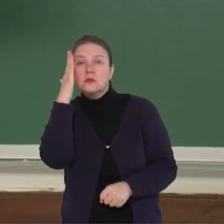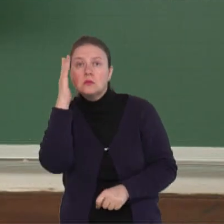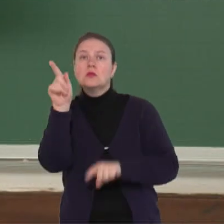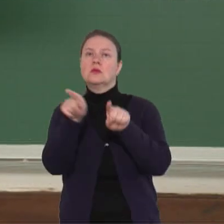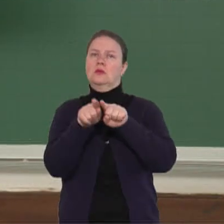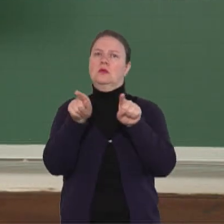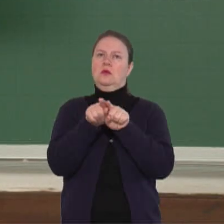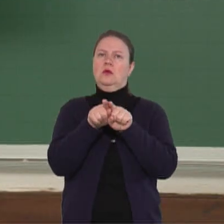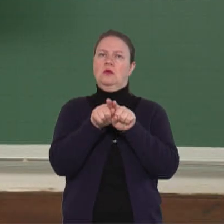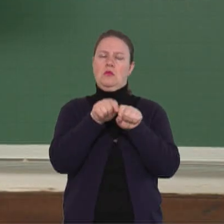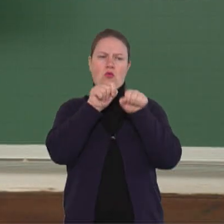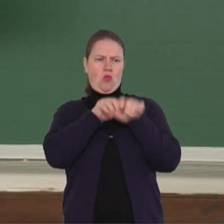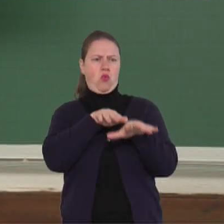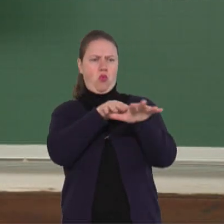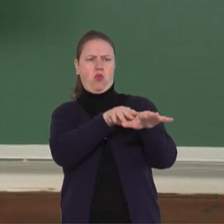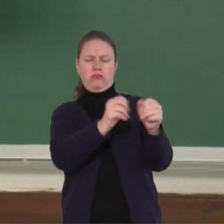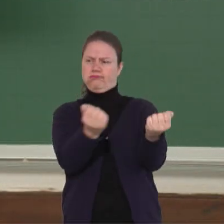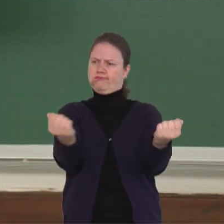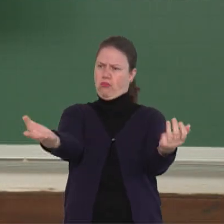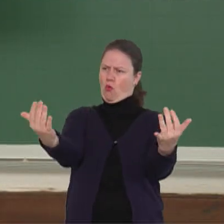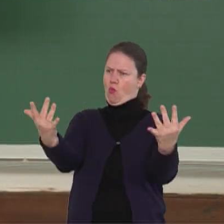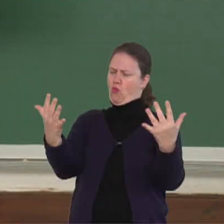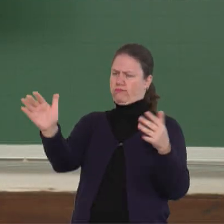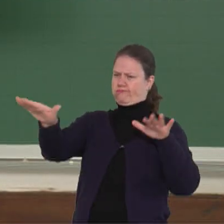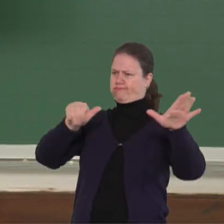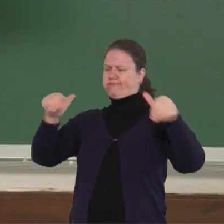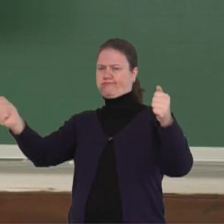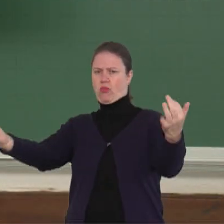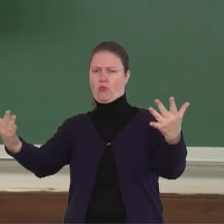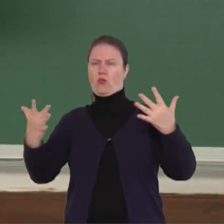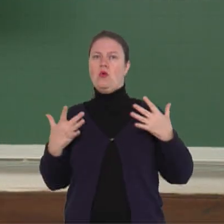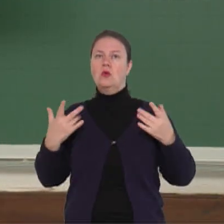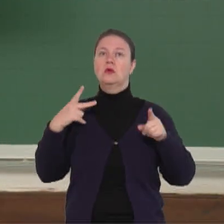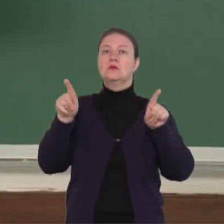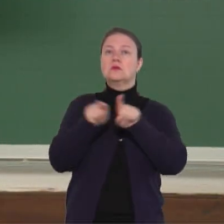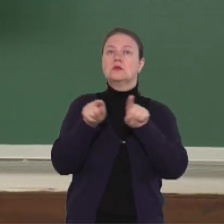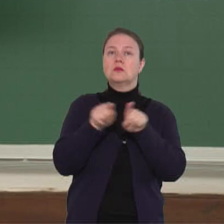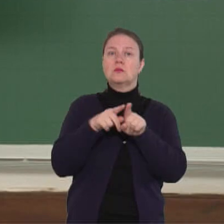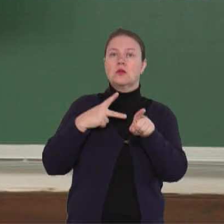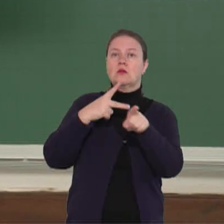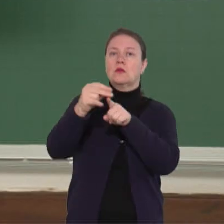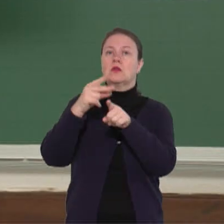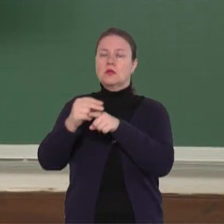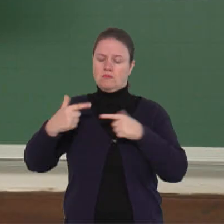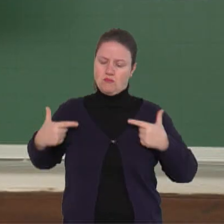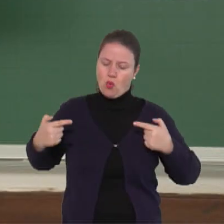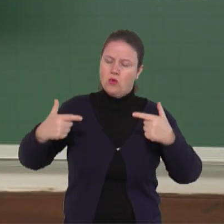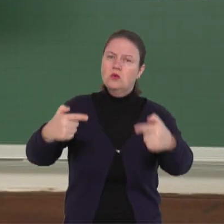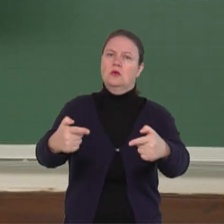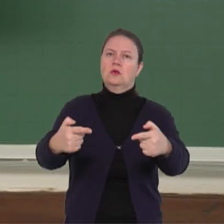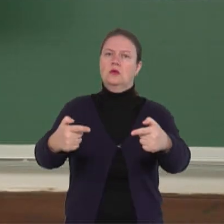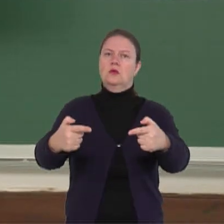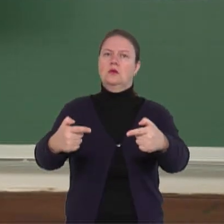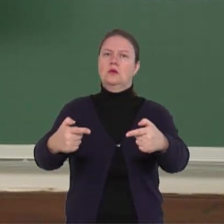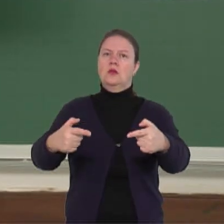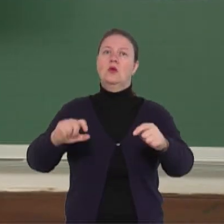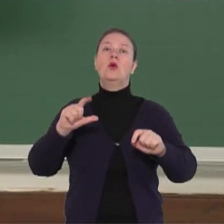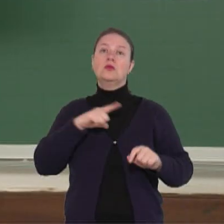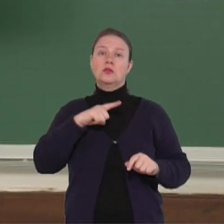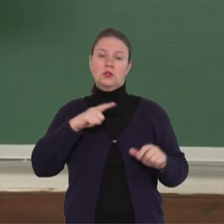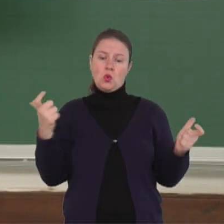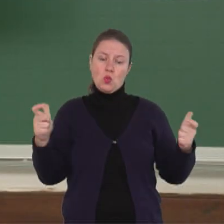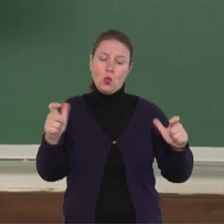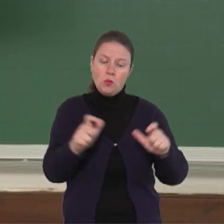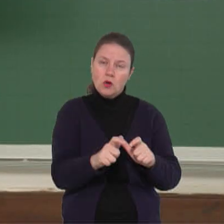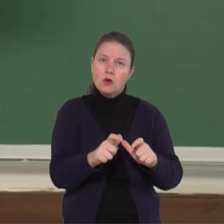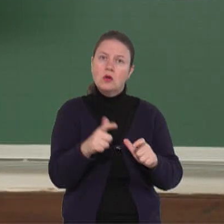e agregar o seu exército em torno dele, venceu batalhas onde ele tinha o numérico de soldados inferior ao seu adversário e mesmo assim